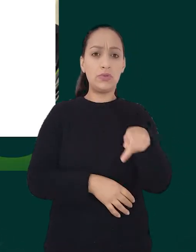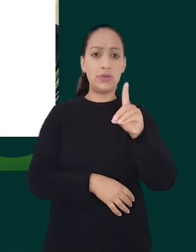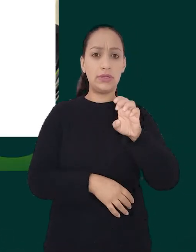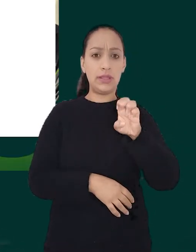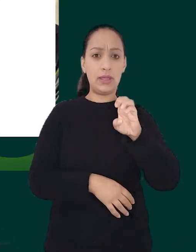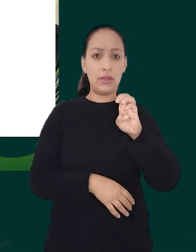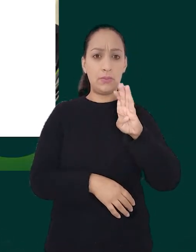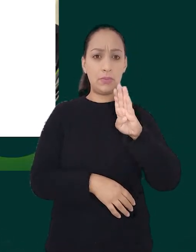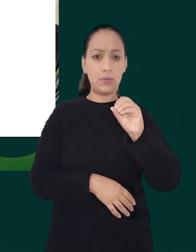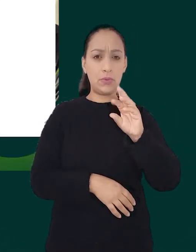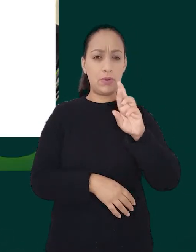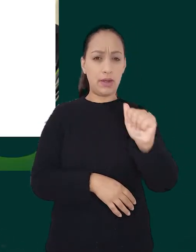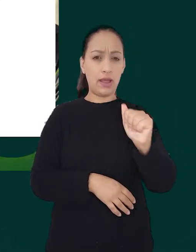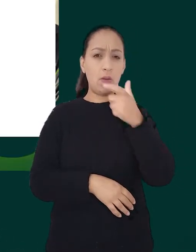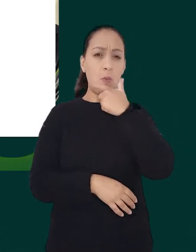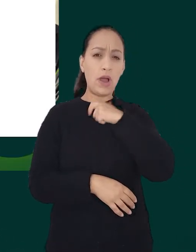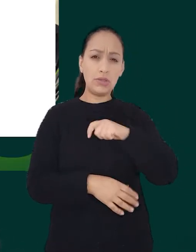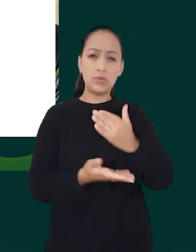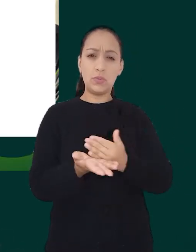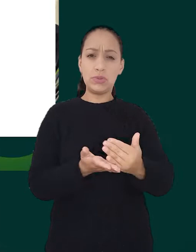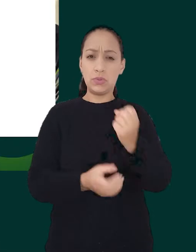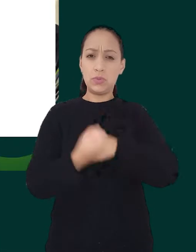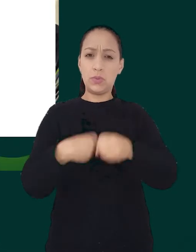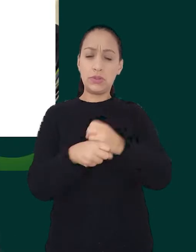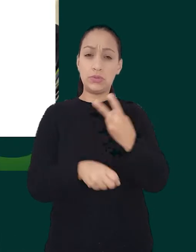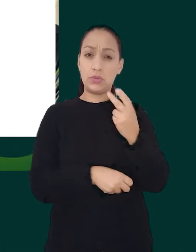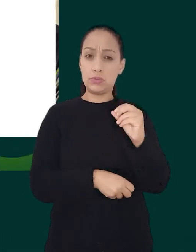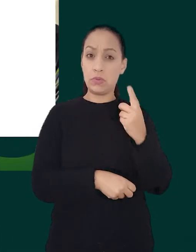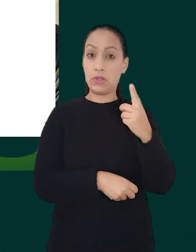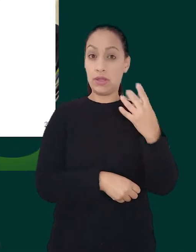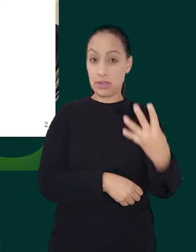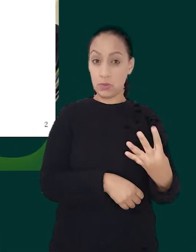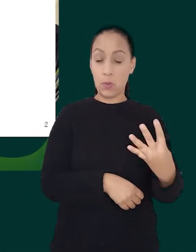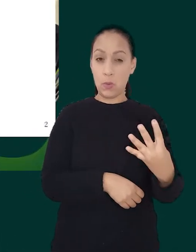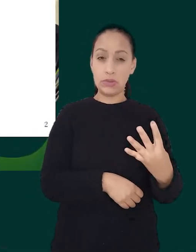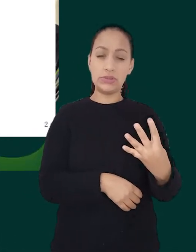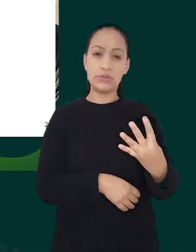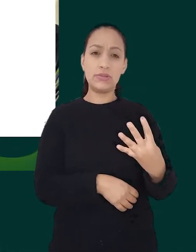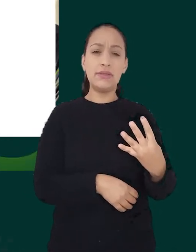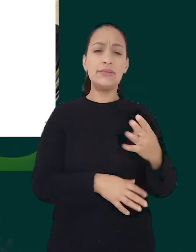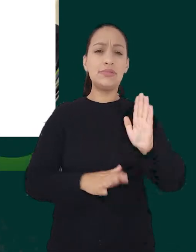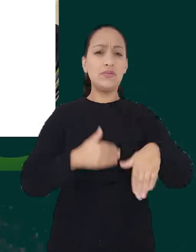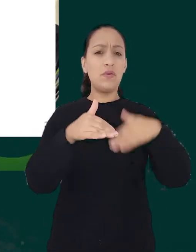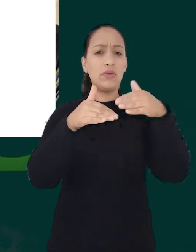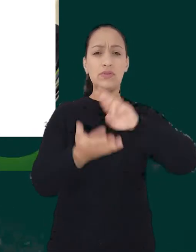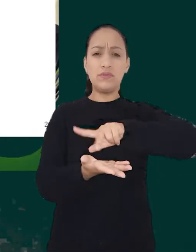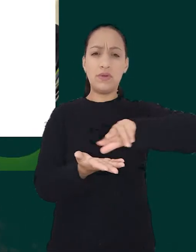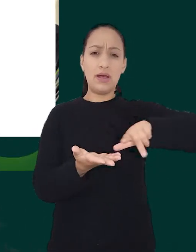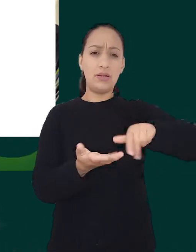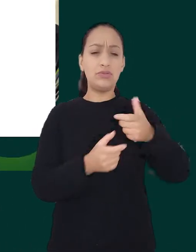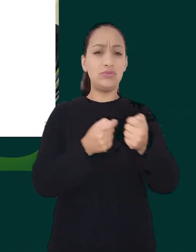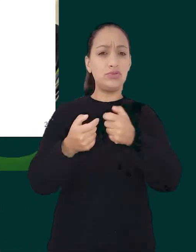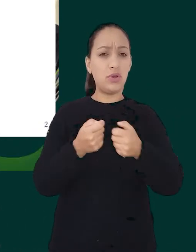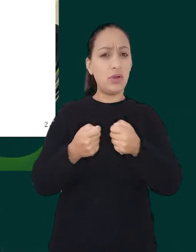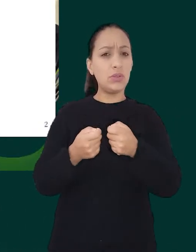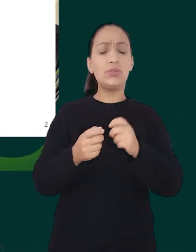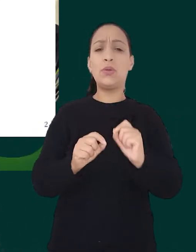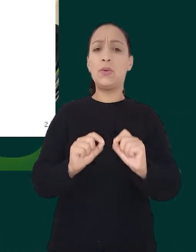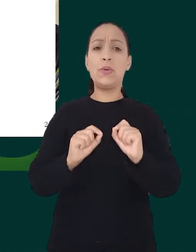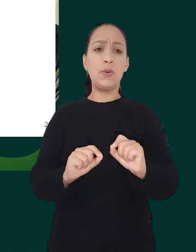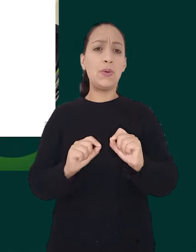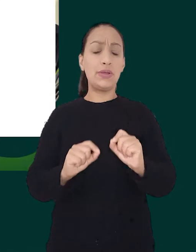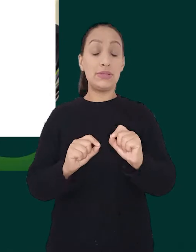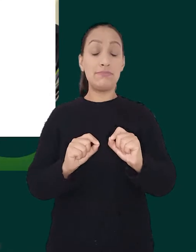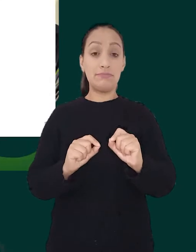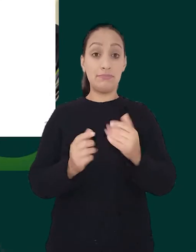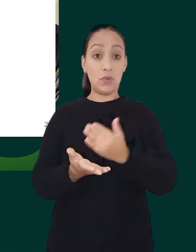desde 2014, se eu não me engano, onde a gente já vem desenvolvendo vários jogos. Jogos que foram inicialmente